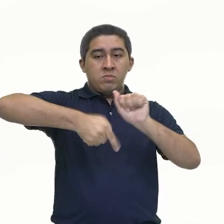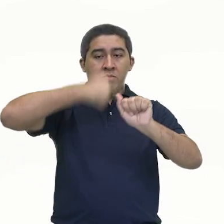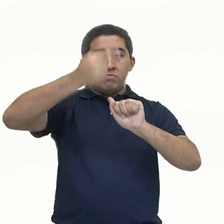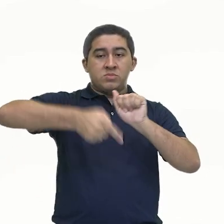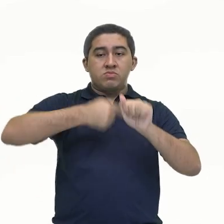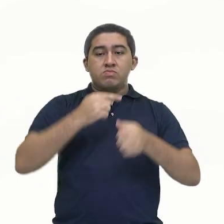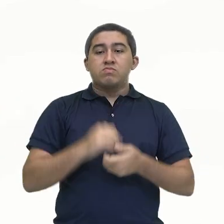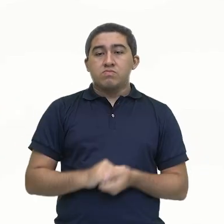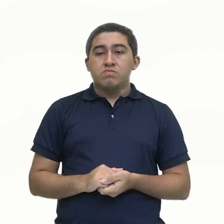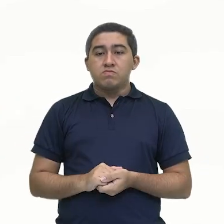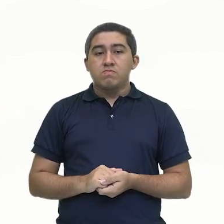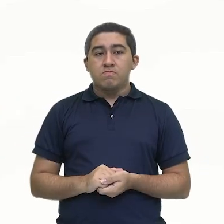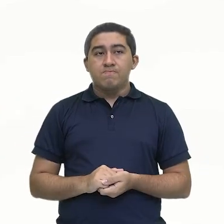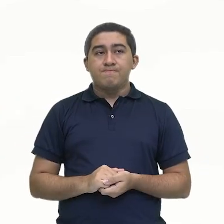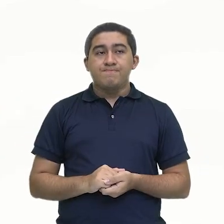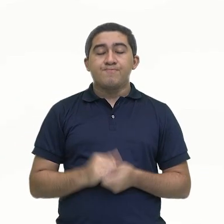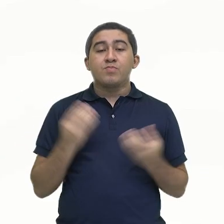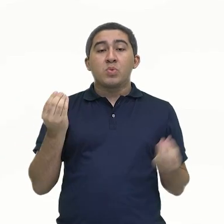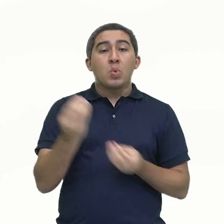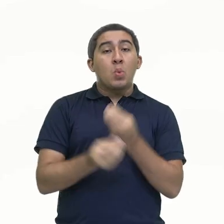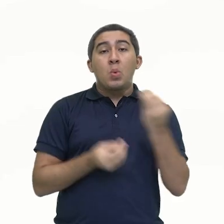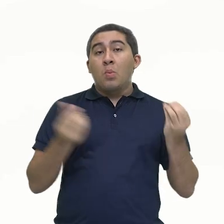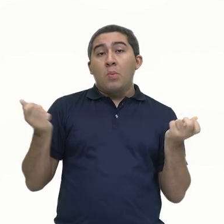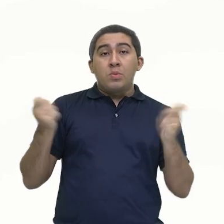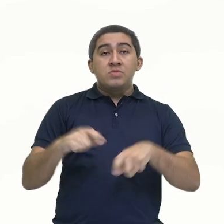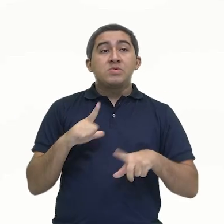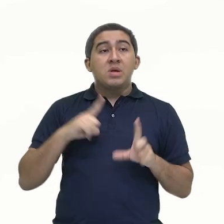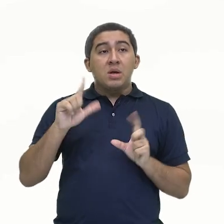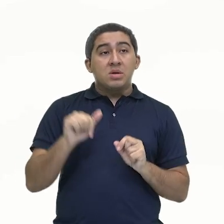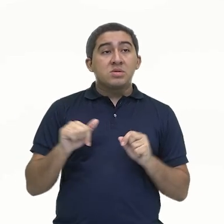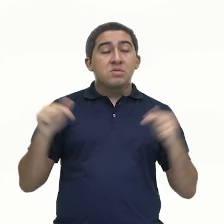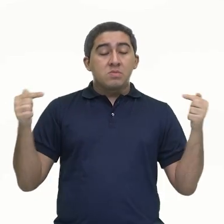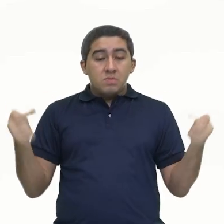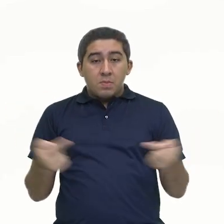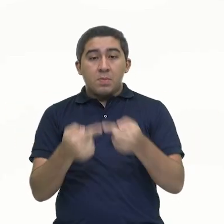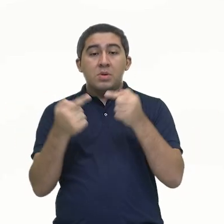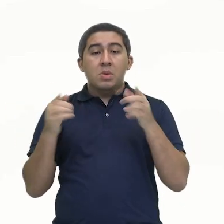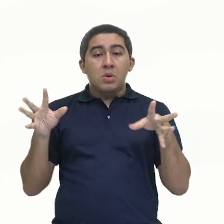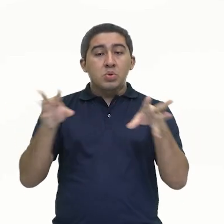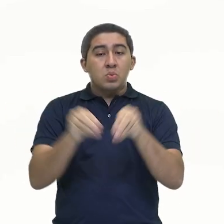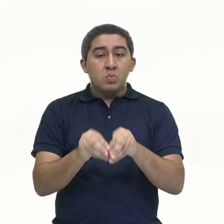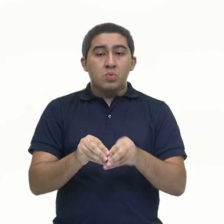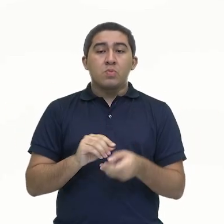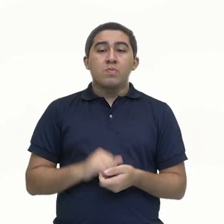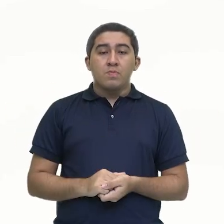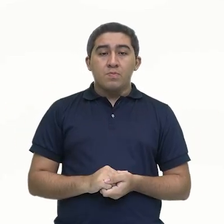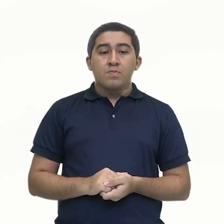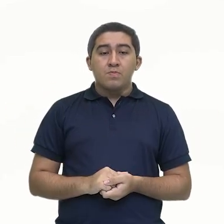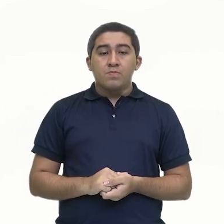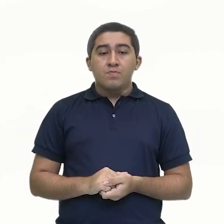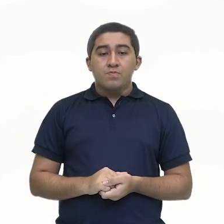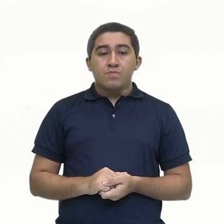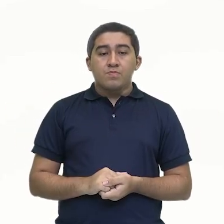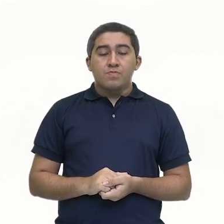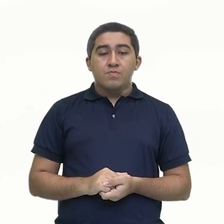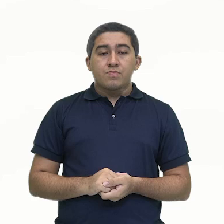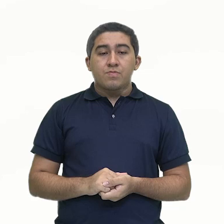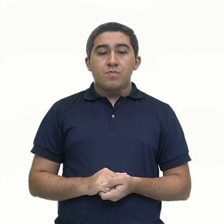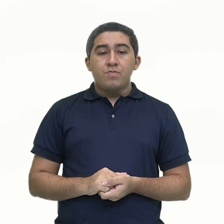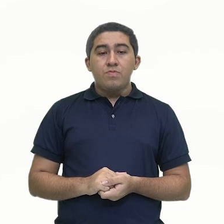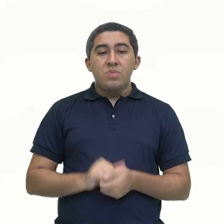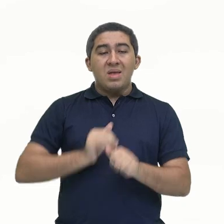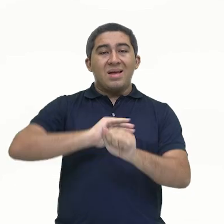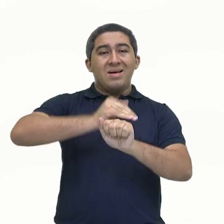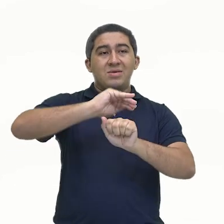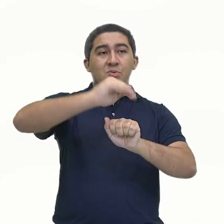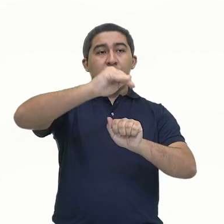eletrônicas. E aí, como que eles chegaram aí nessas camadas eletrônicas? Cada camada é como se fosse a casinha